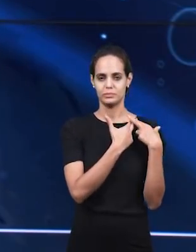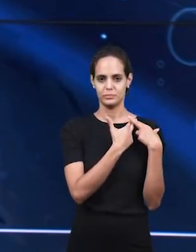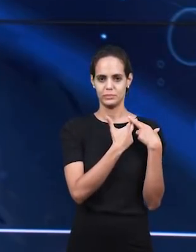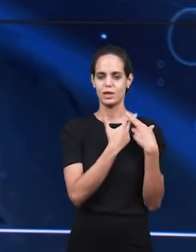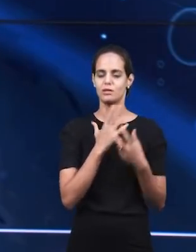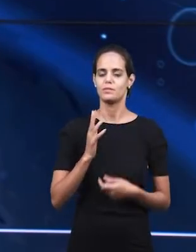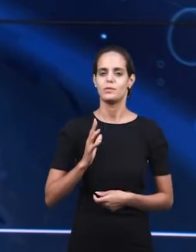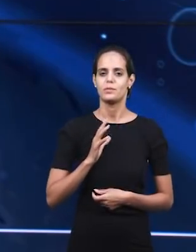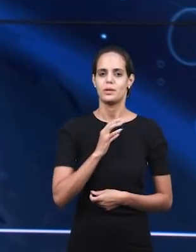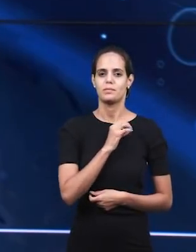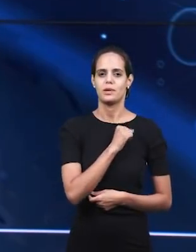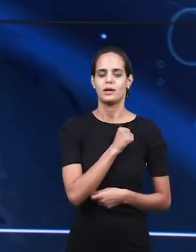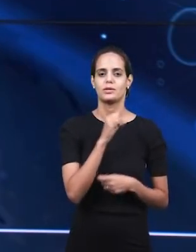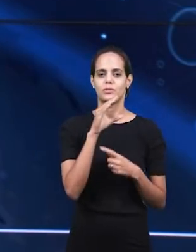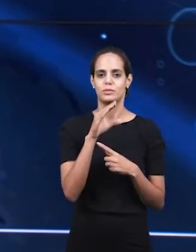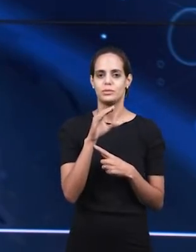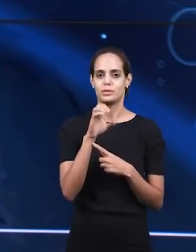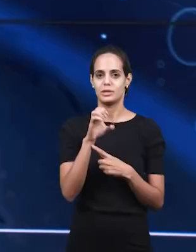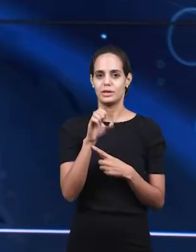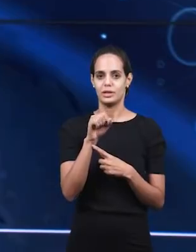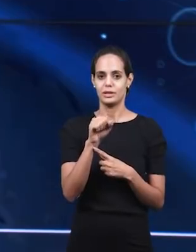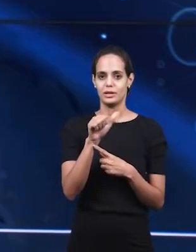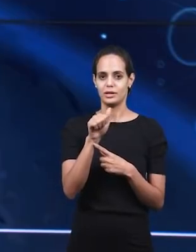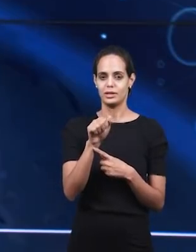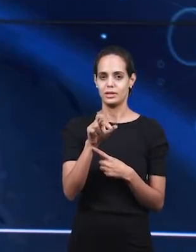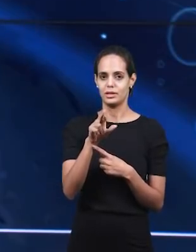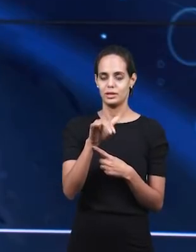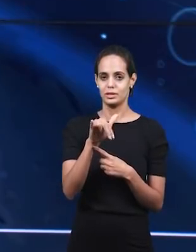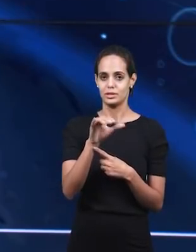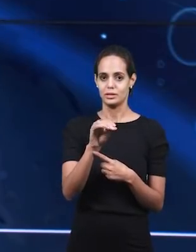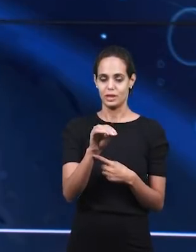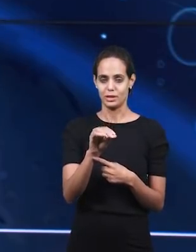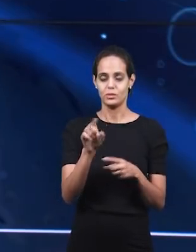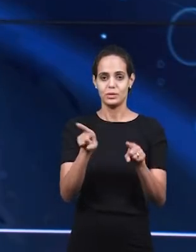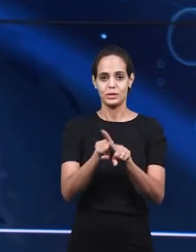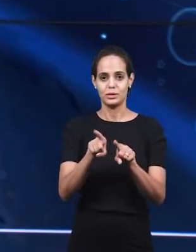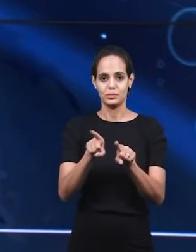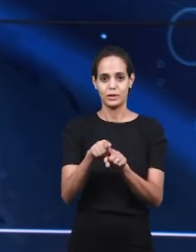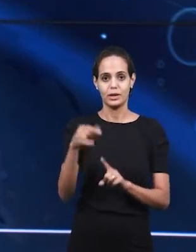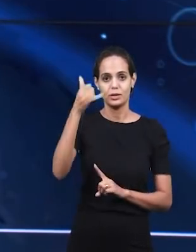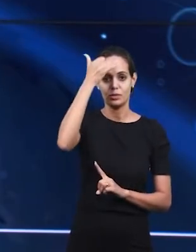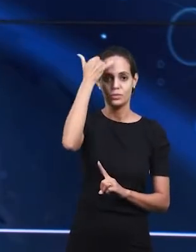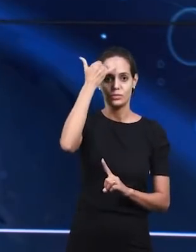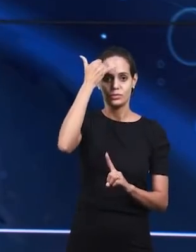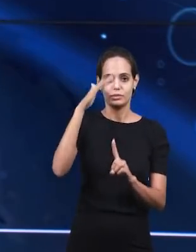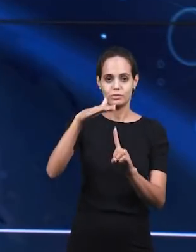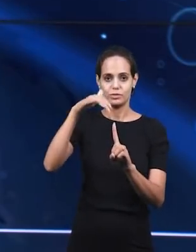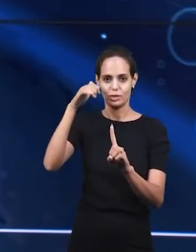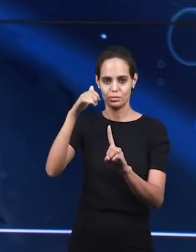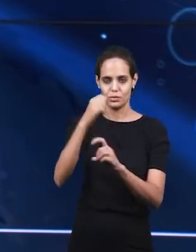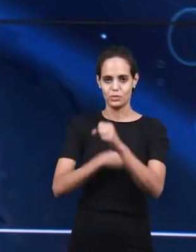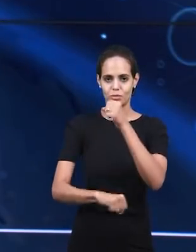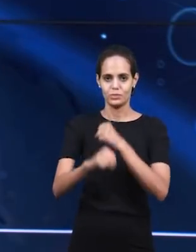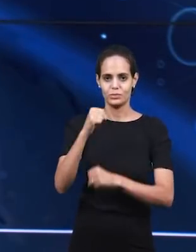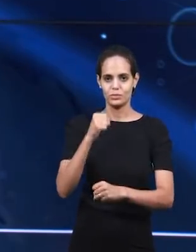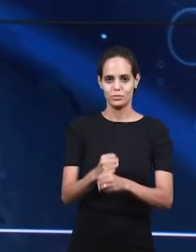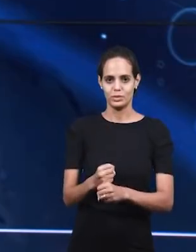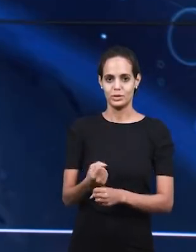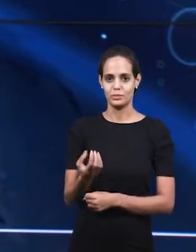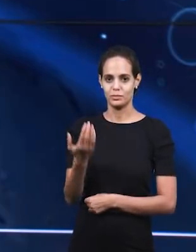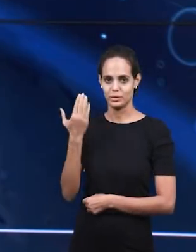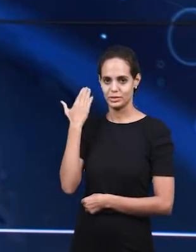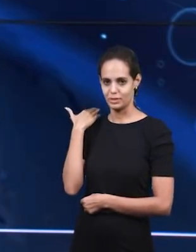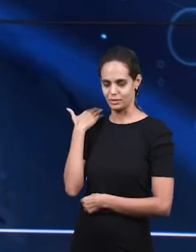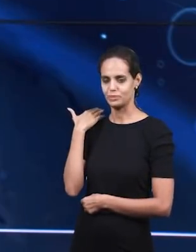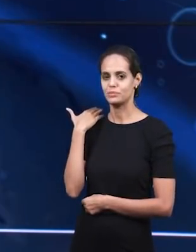o nosso querido pastor Cesário Souza, mas ali está um recém-ungido, foi ungido ano passado, o nosso querido companheiro